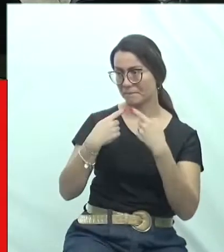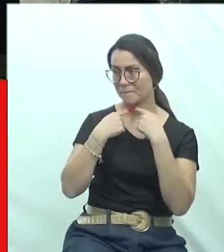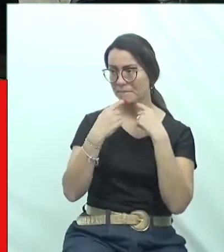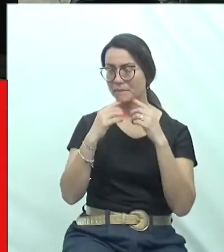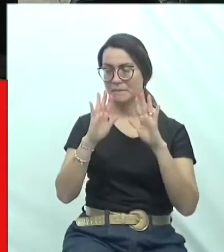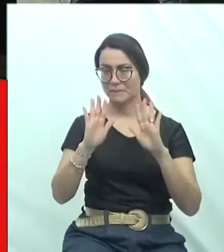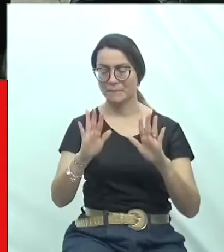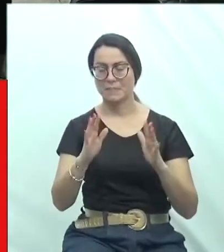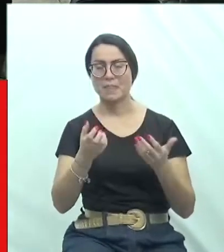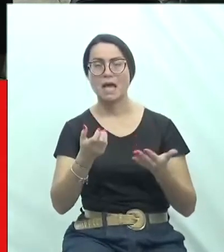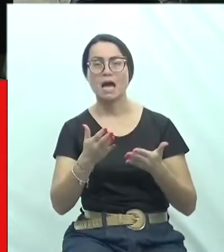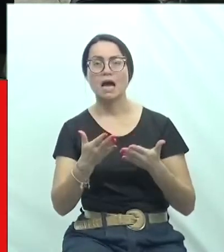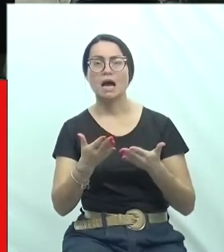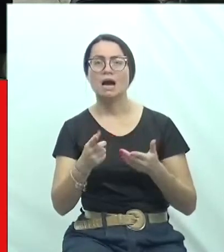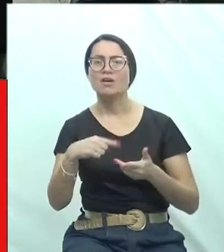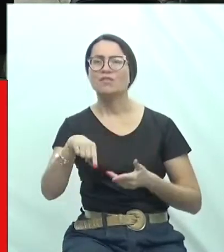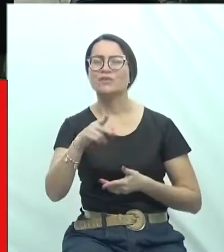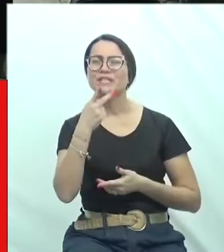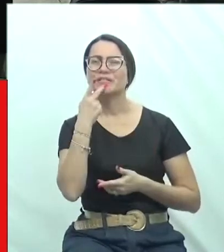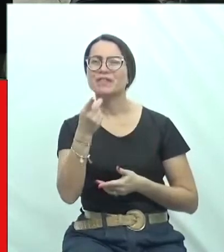assim, existe ar na rede,